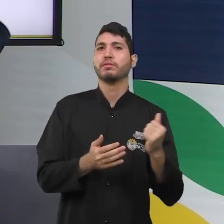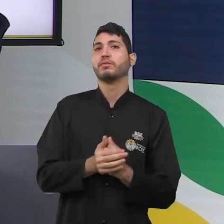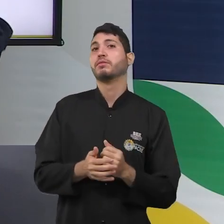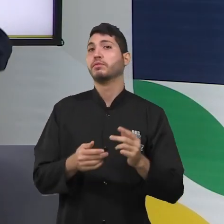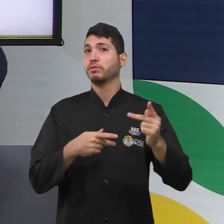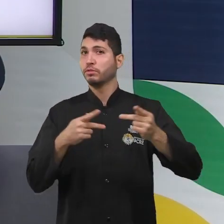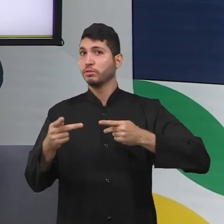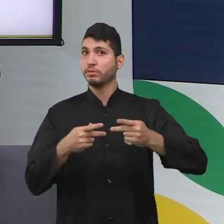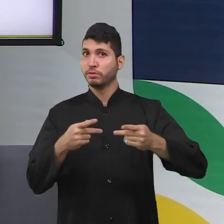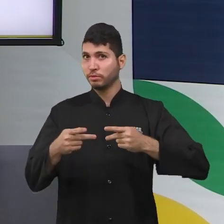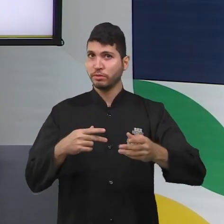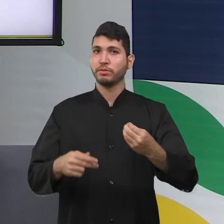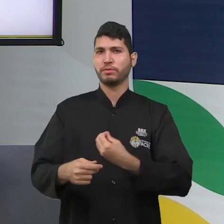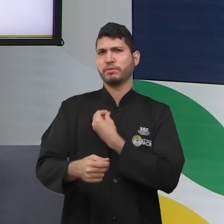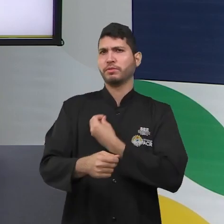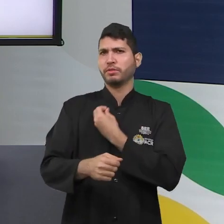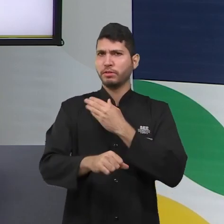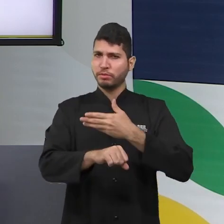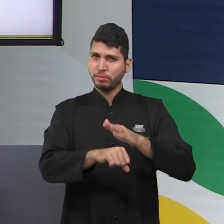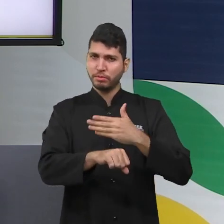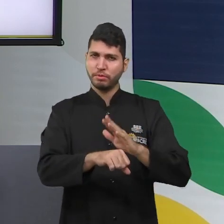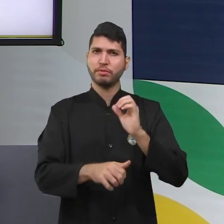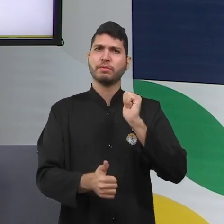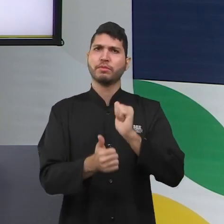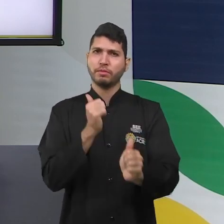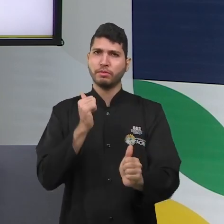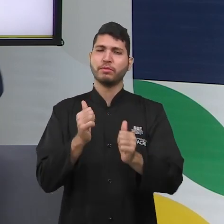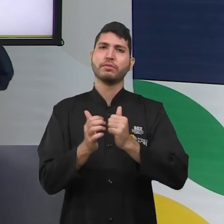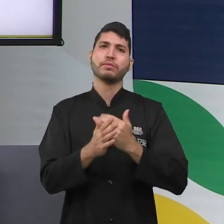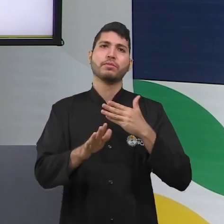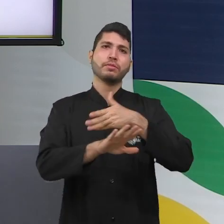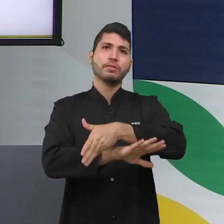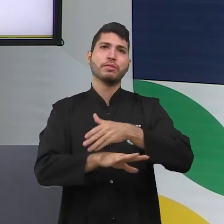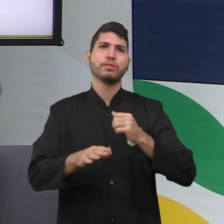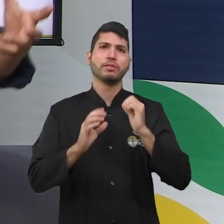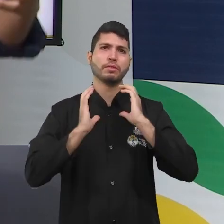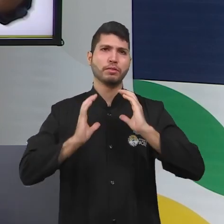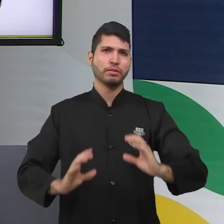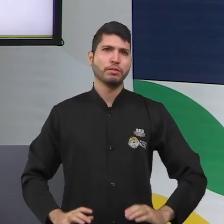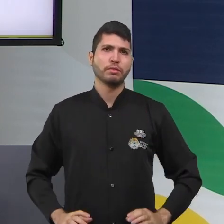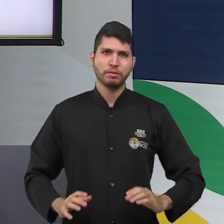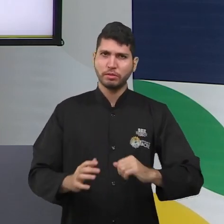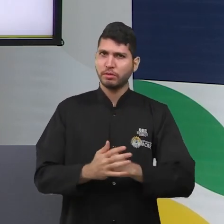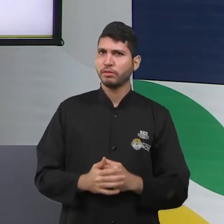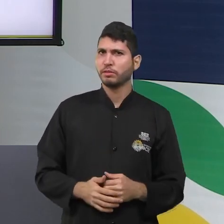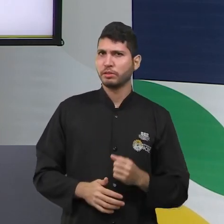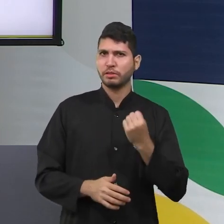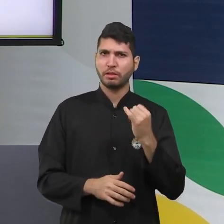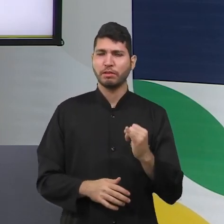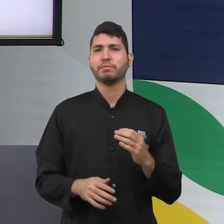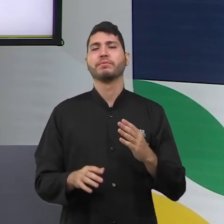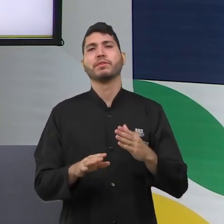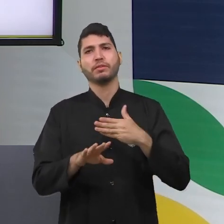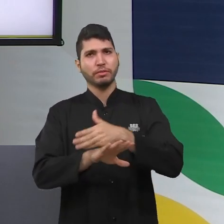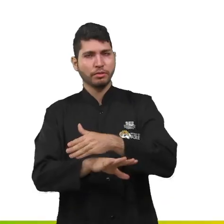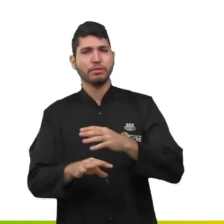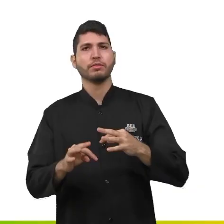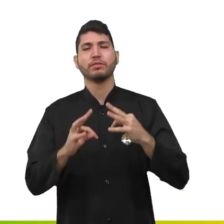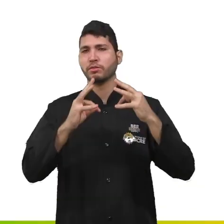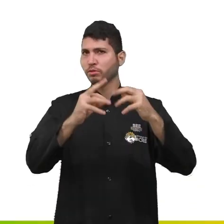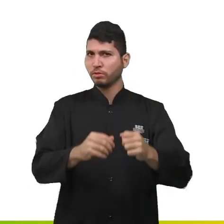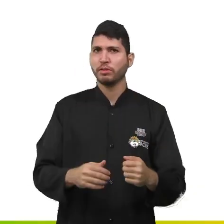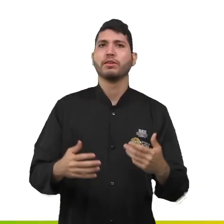das vivências das práticas esportivas, o acesso à cidadania, se tem acesso para todos, é uma prática de inclusão,